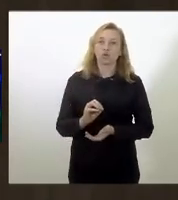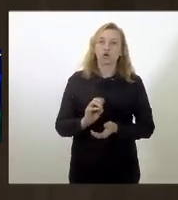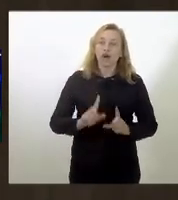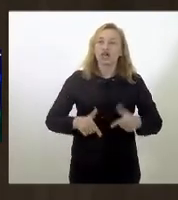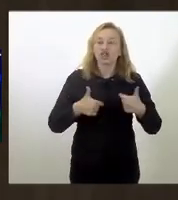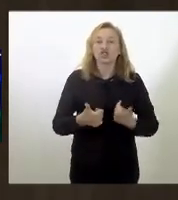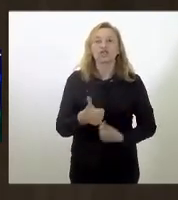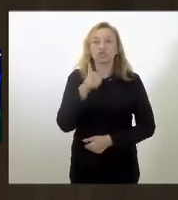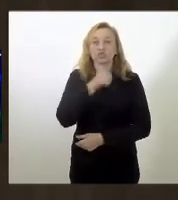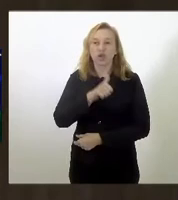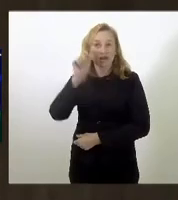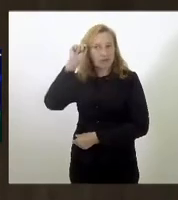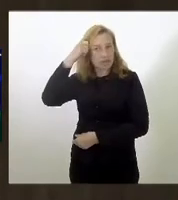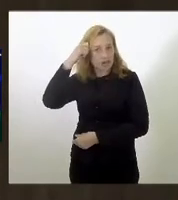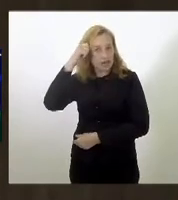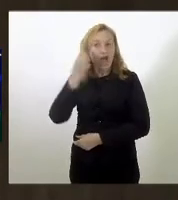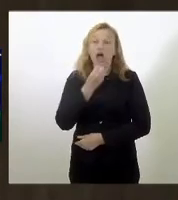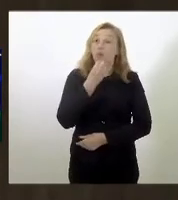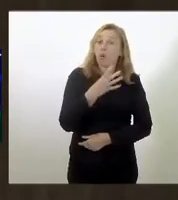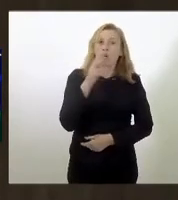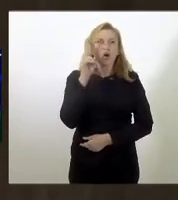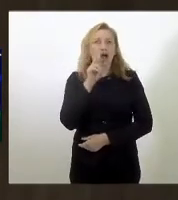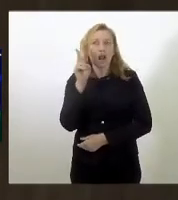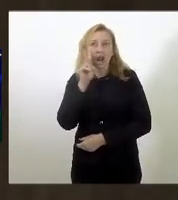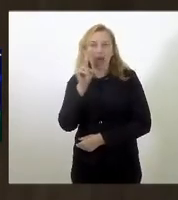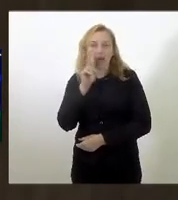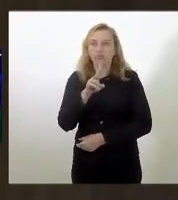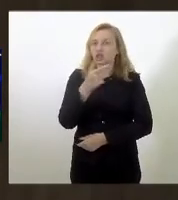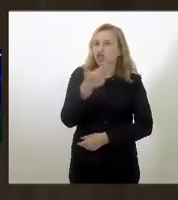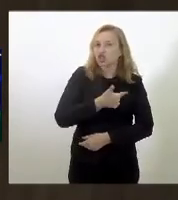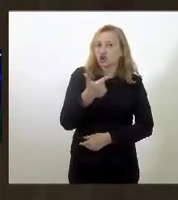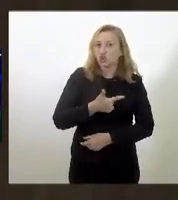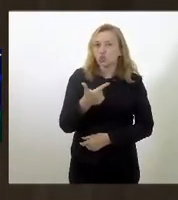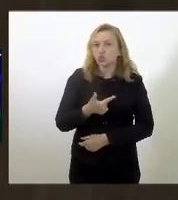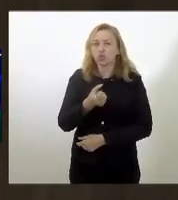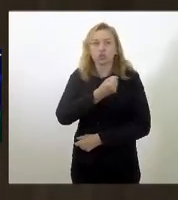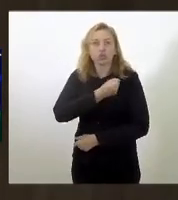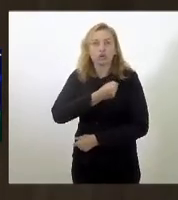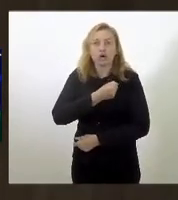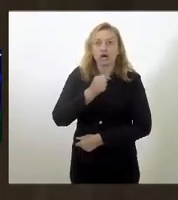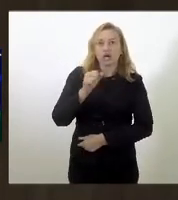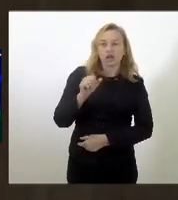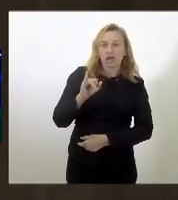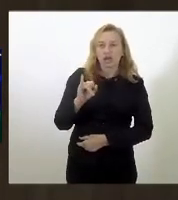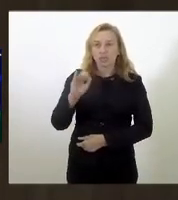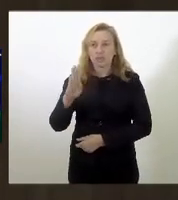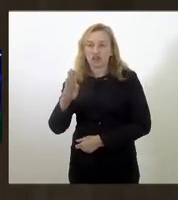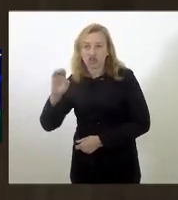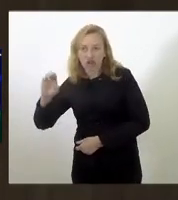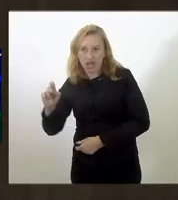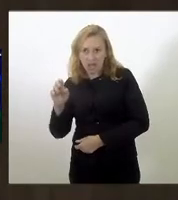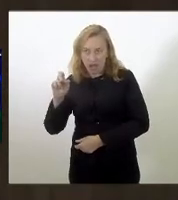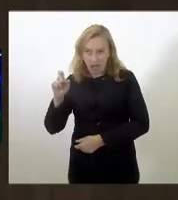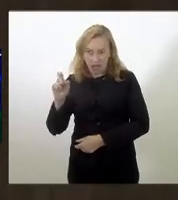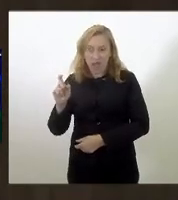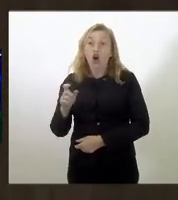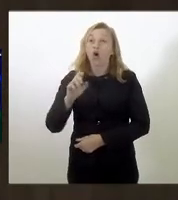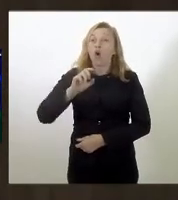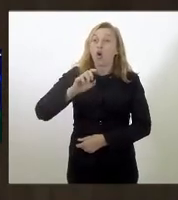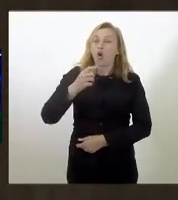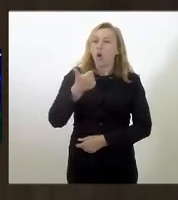mulheres negras. É bom que a gente se lembre que, segundo os dados do IBGE, 11 milhões e 400